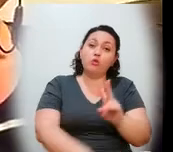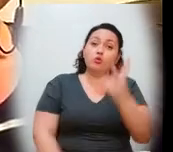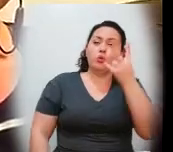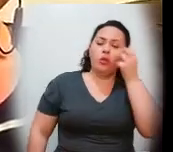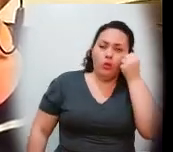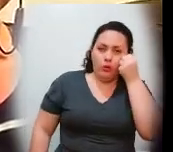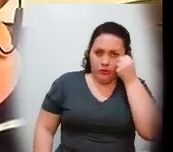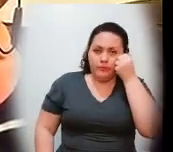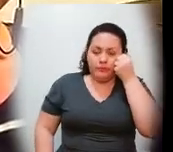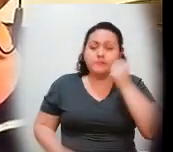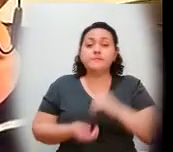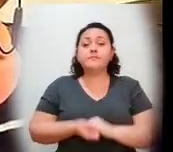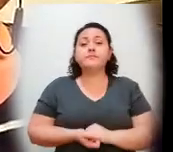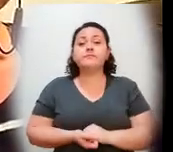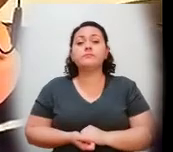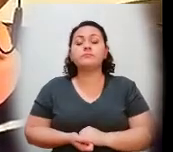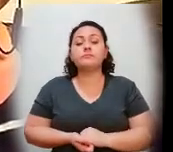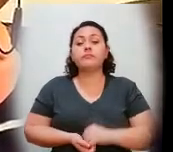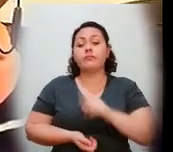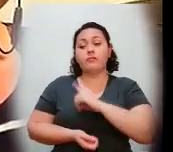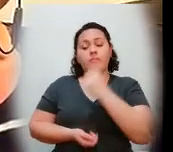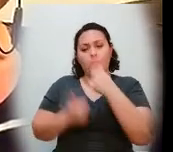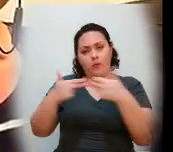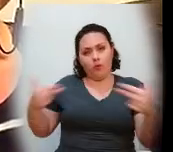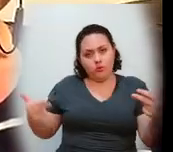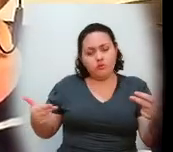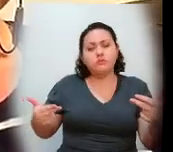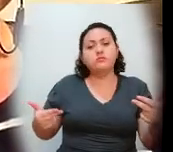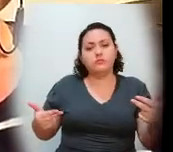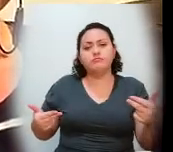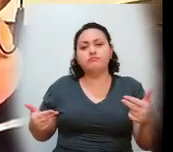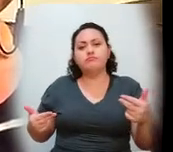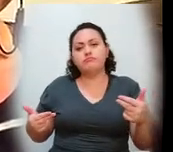né? Uma das coisas que,